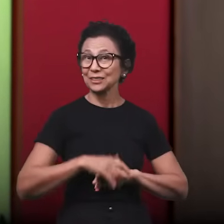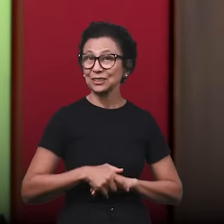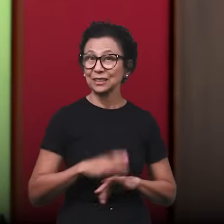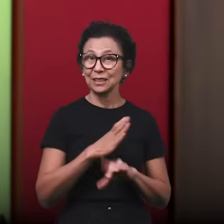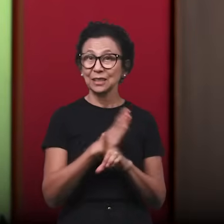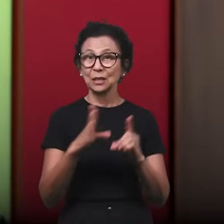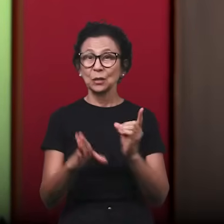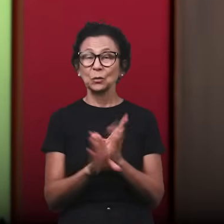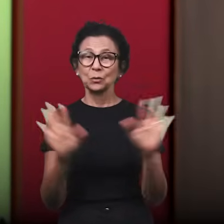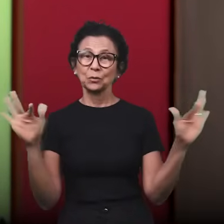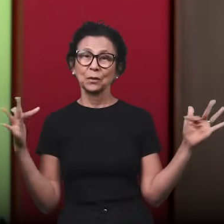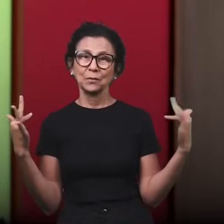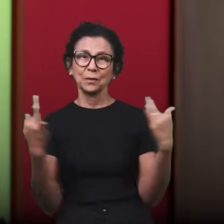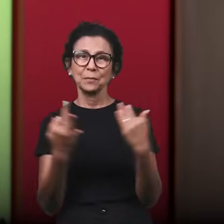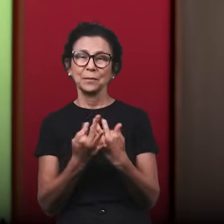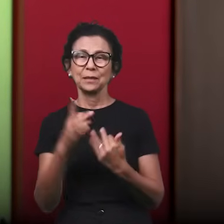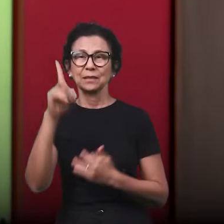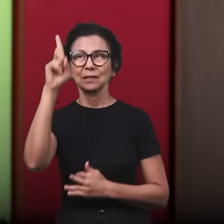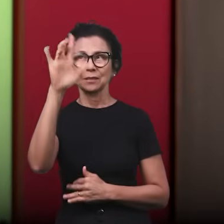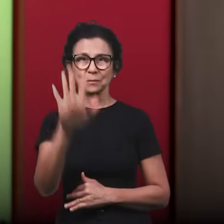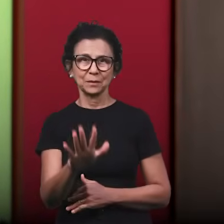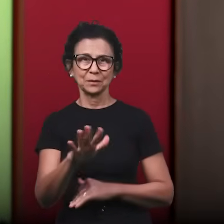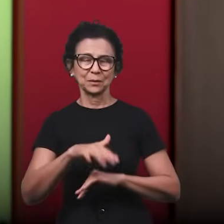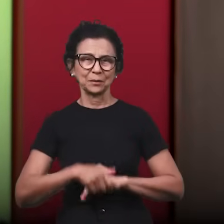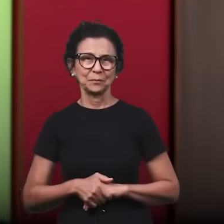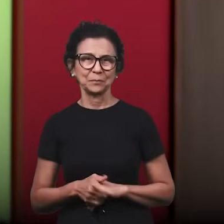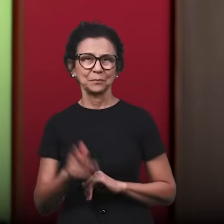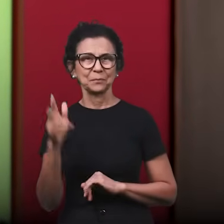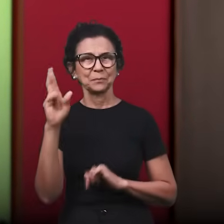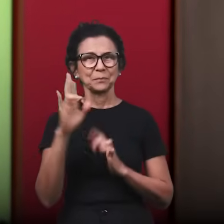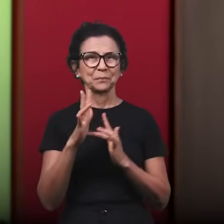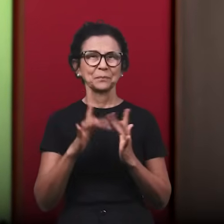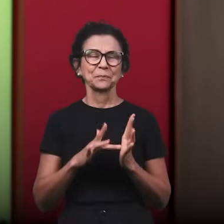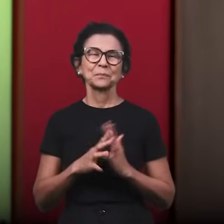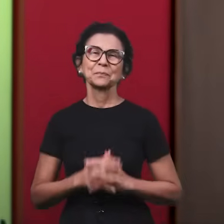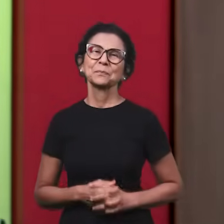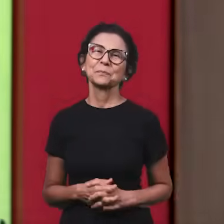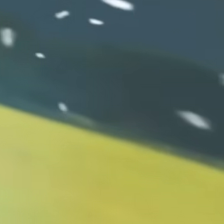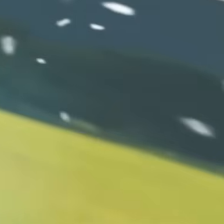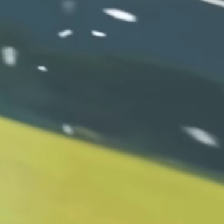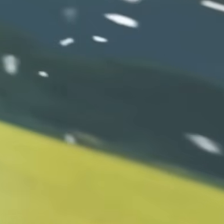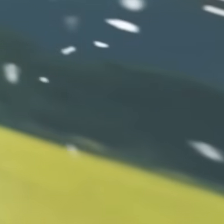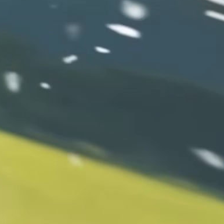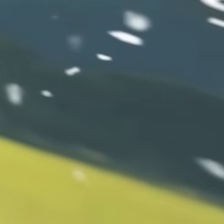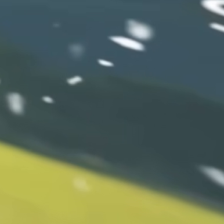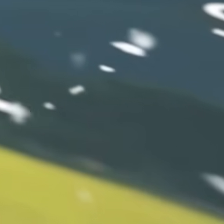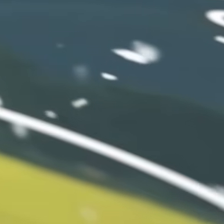culto no lar. Que o Senhor nos abençoe grandemente. A paz do Senhor Jesus.